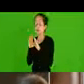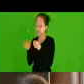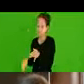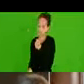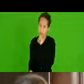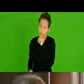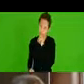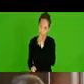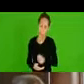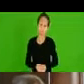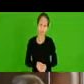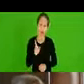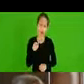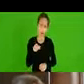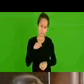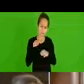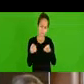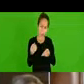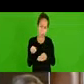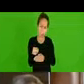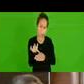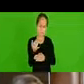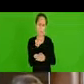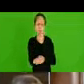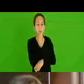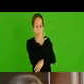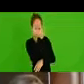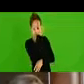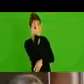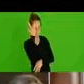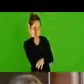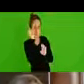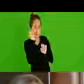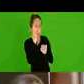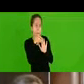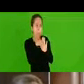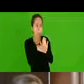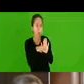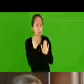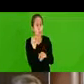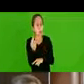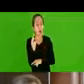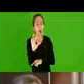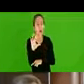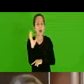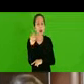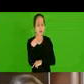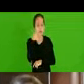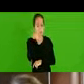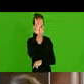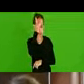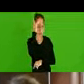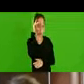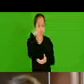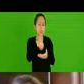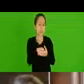quando a gente fala assim, uma pessoa, o Merriam traz, pode ser um programa, um acontecimento, uma pessoa, um processo, uma instituição, um